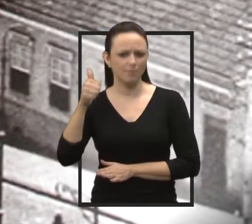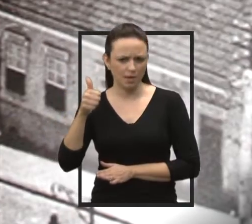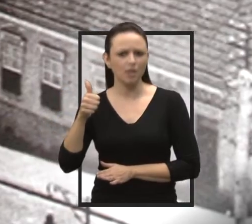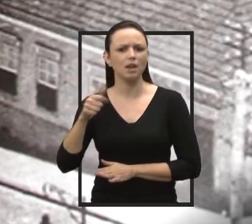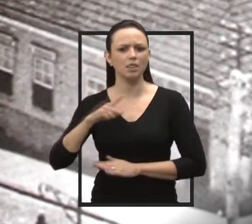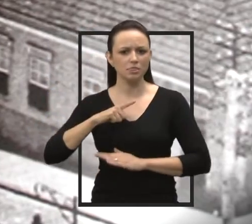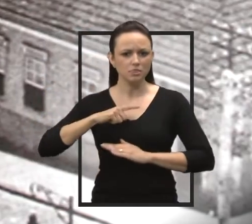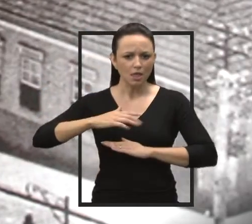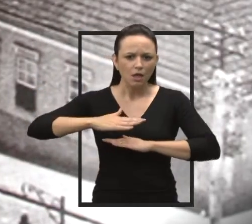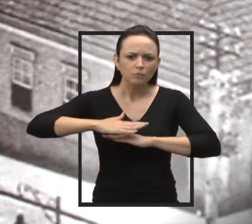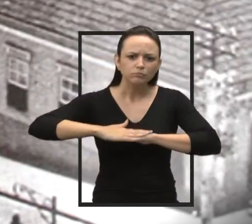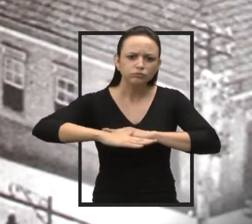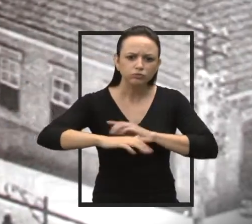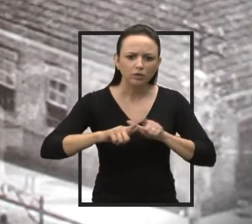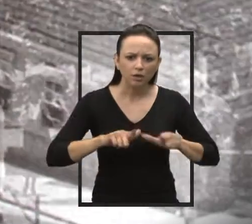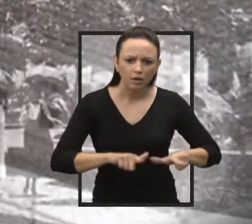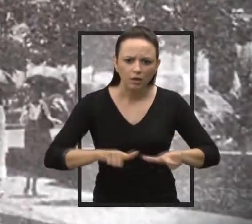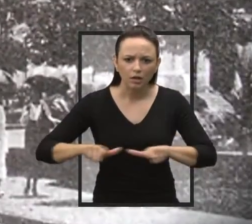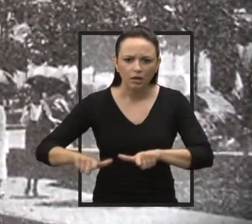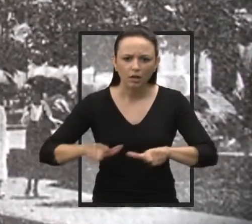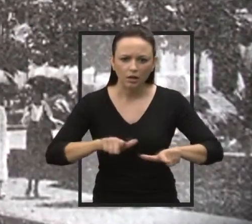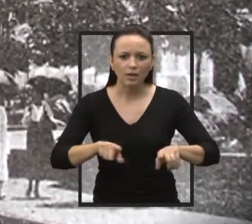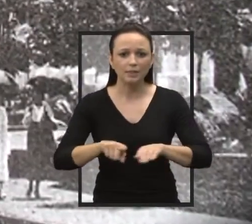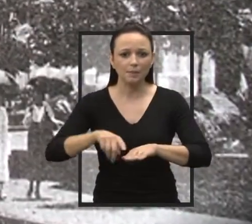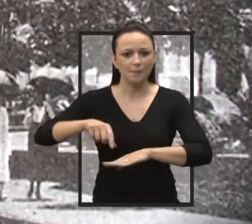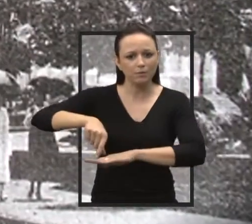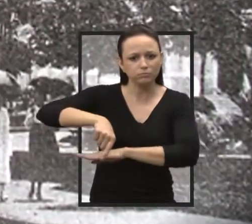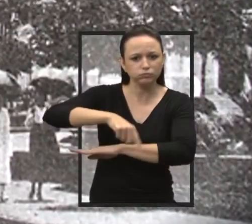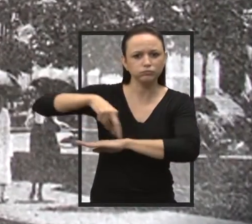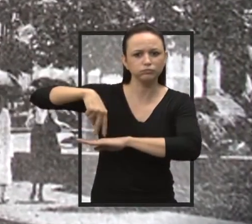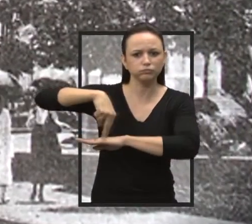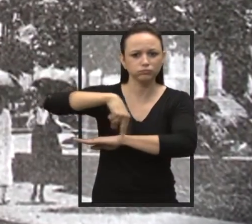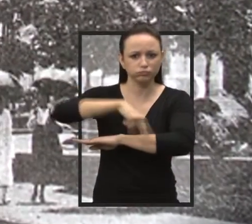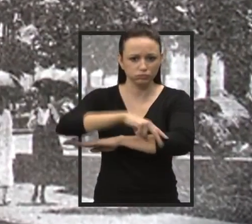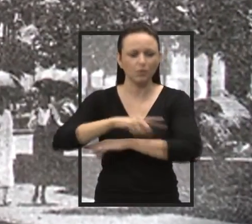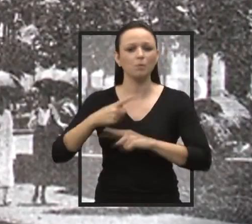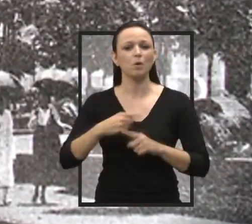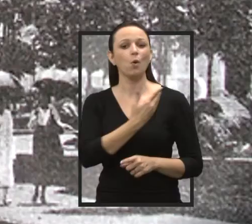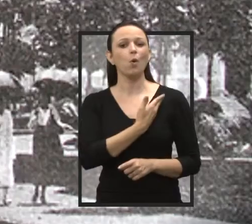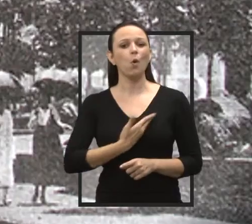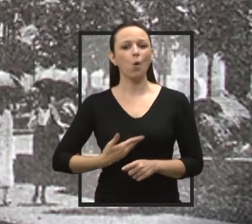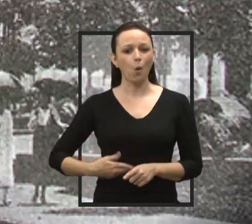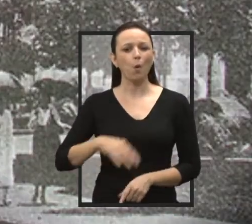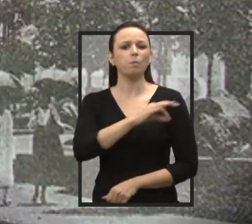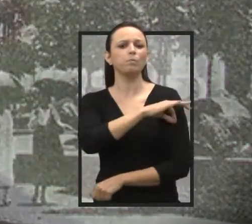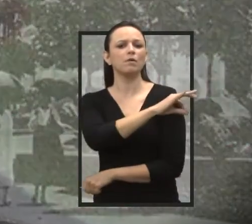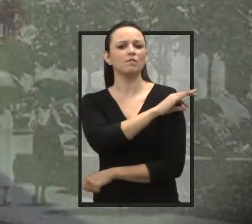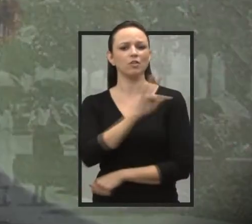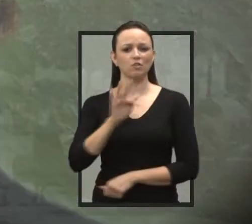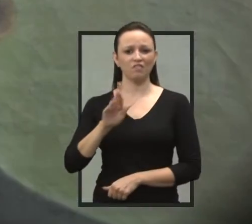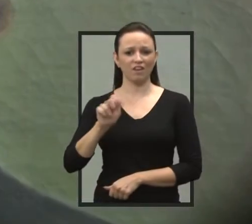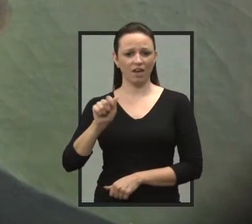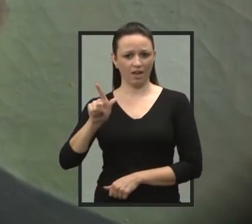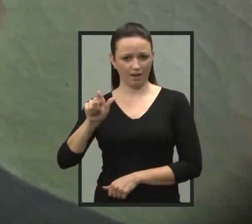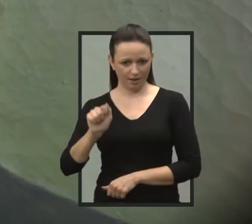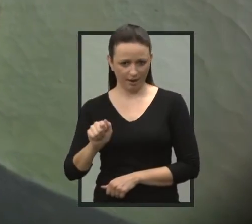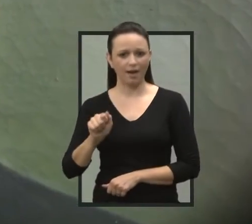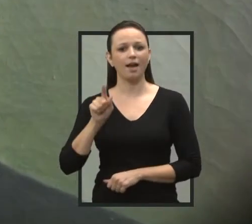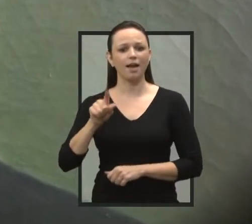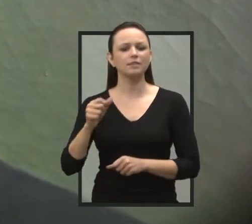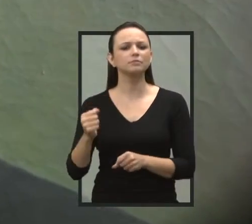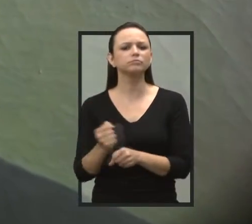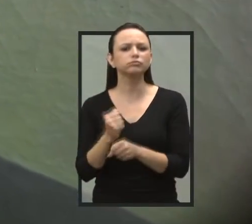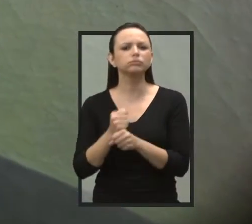receber pavimentação e calçamento. Um dos grandes feitos do governo municipal de Constantino Fraga, a obra foi uma forma